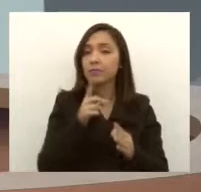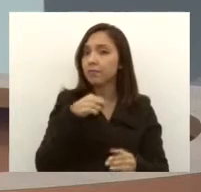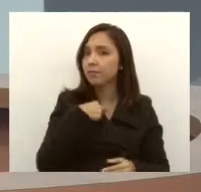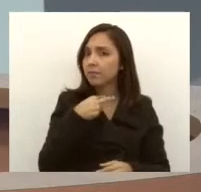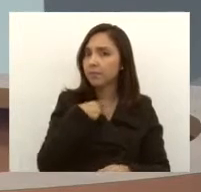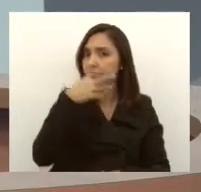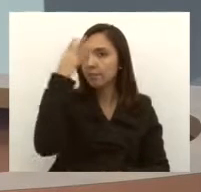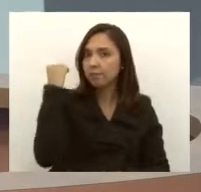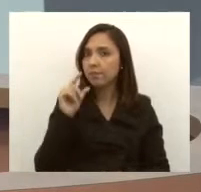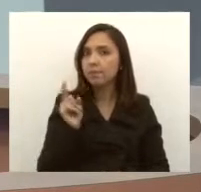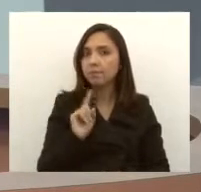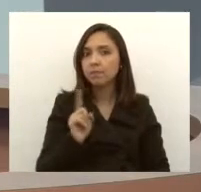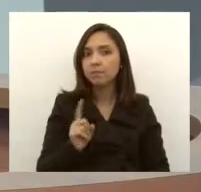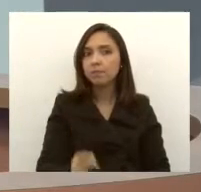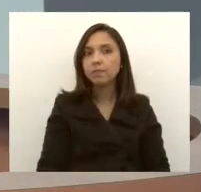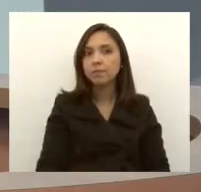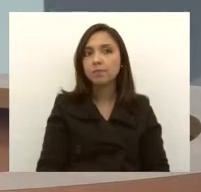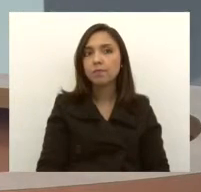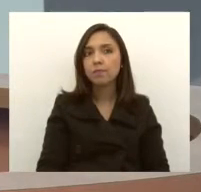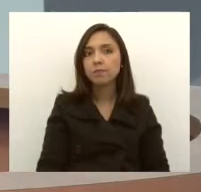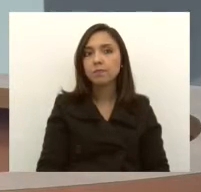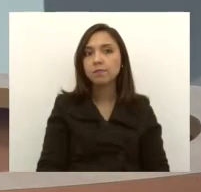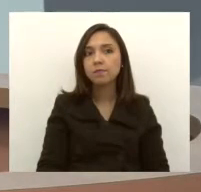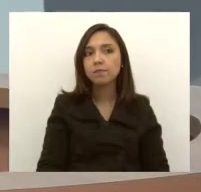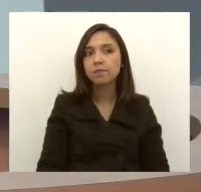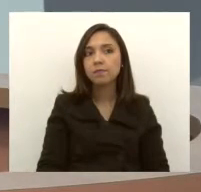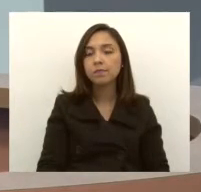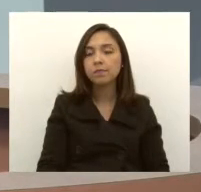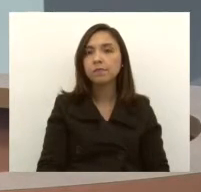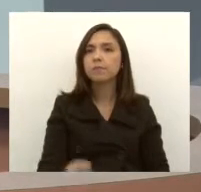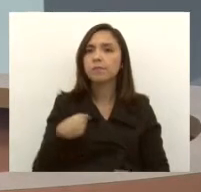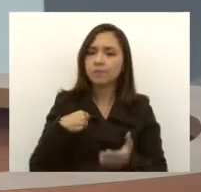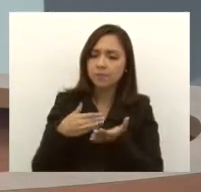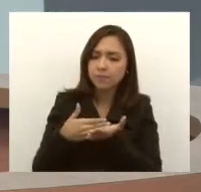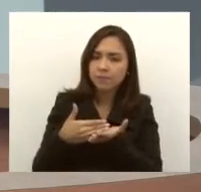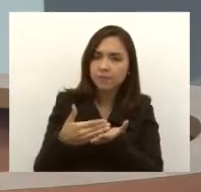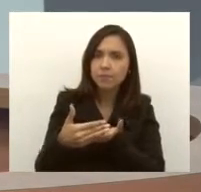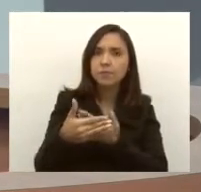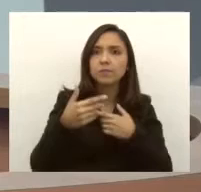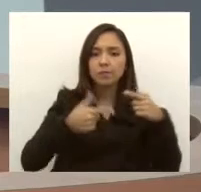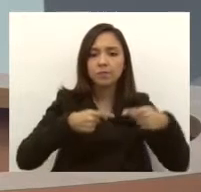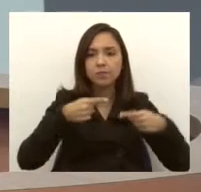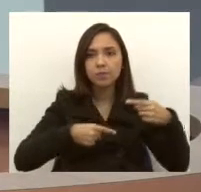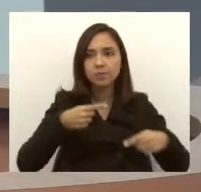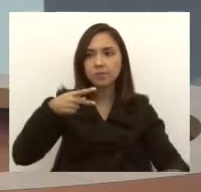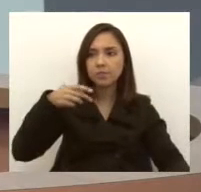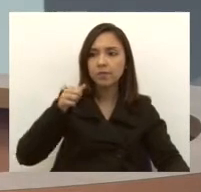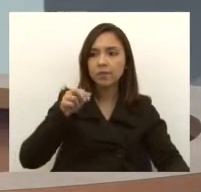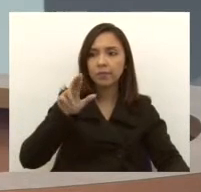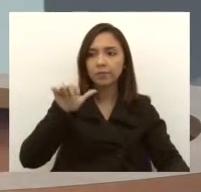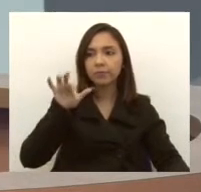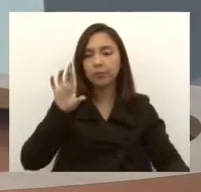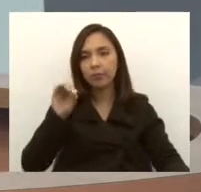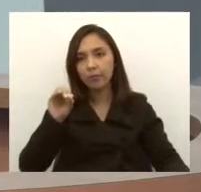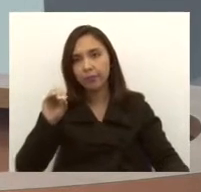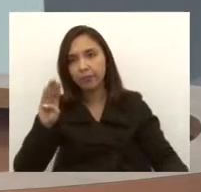esquecido, que teve a origem, o início político com o vereador Paulo Roberto